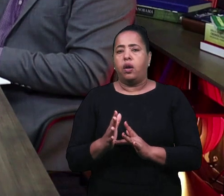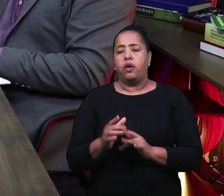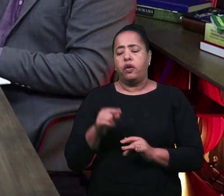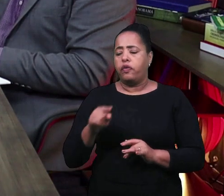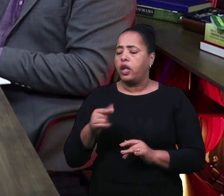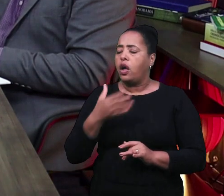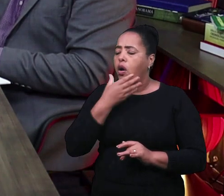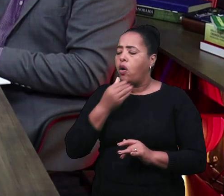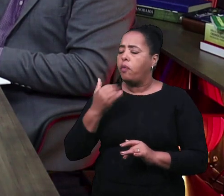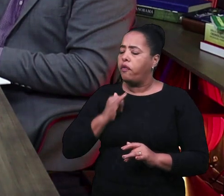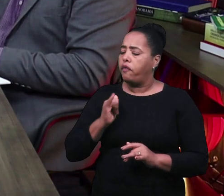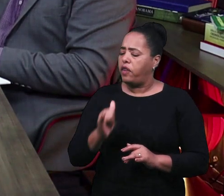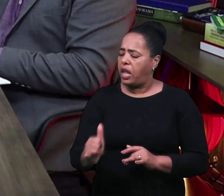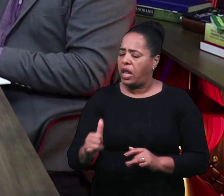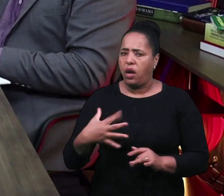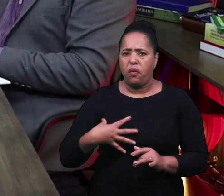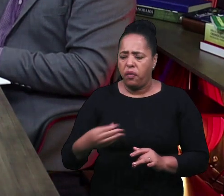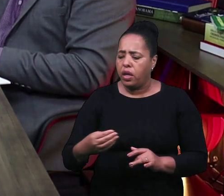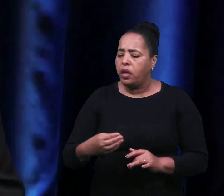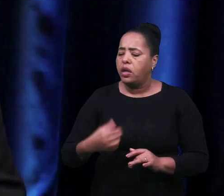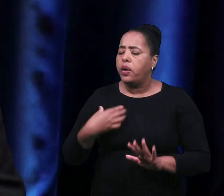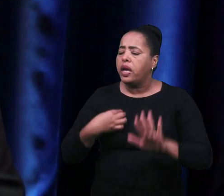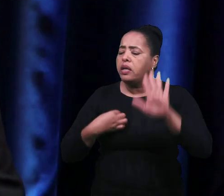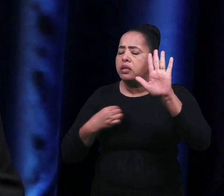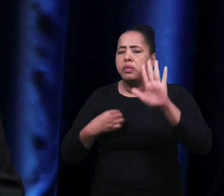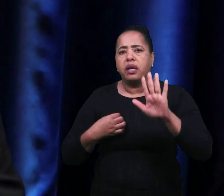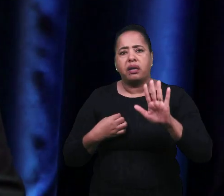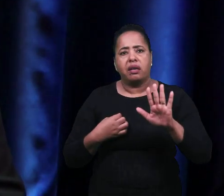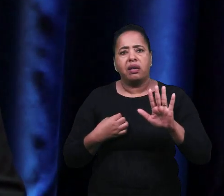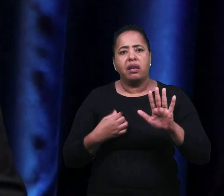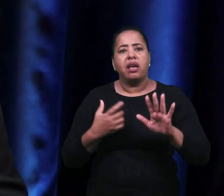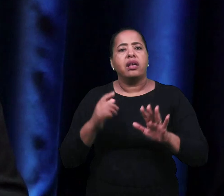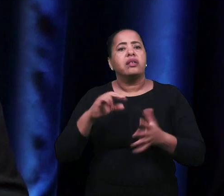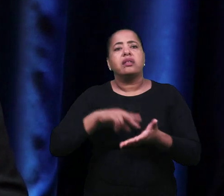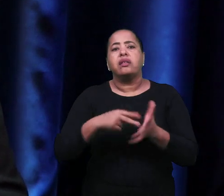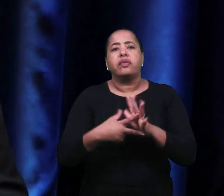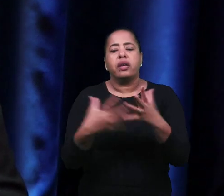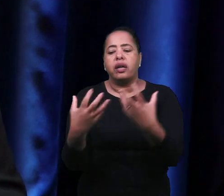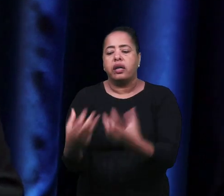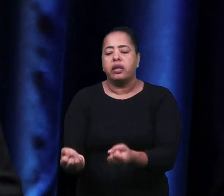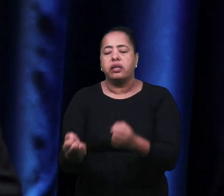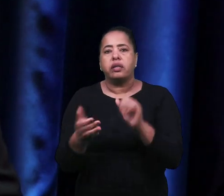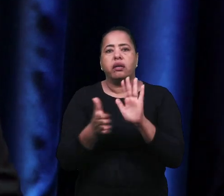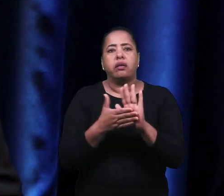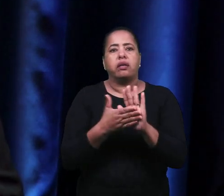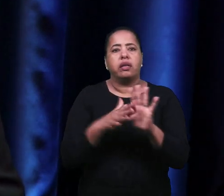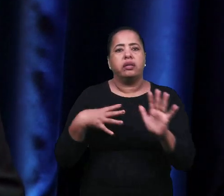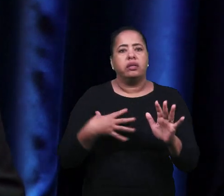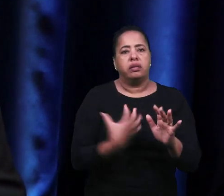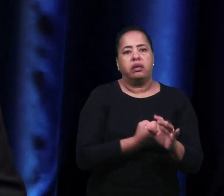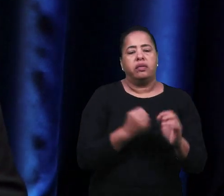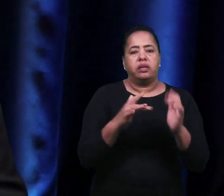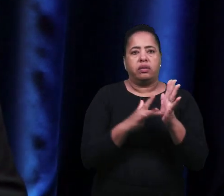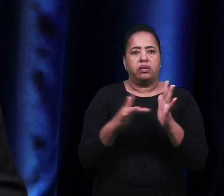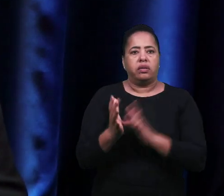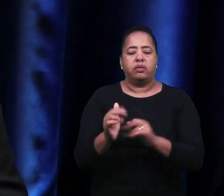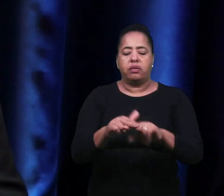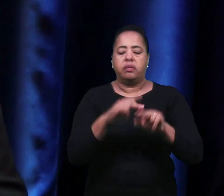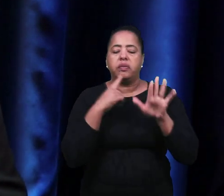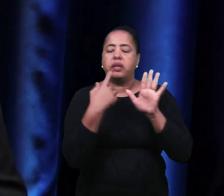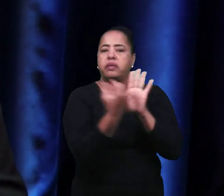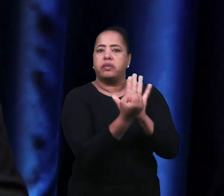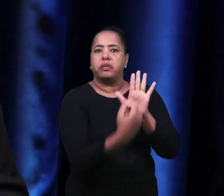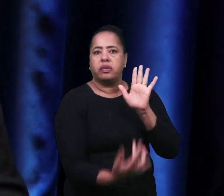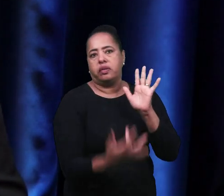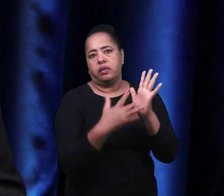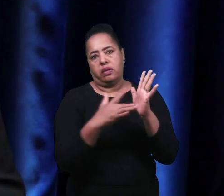aqui, ao filho, é o homem aceitar aquilo que é o projeto de salvação em Jesus. Glória a Deus. Através do sangue de